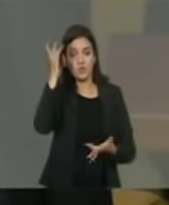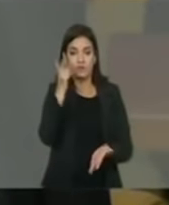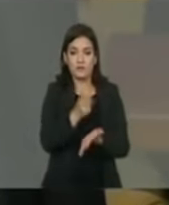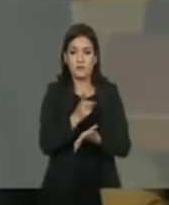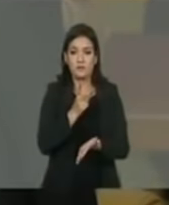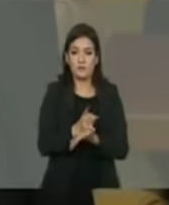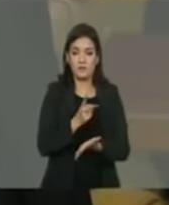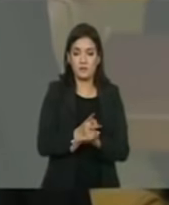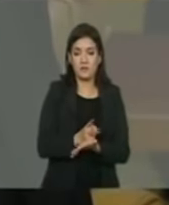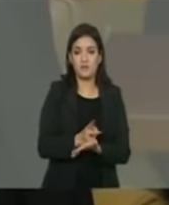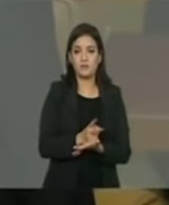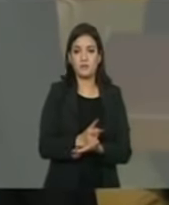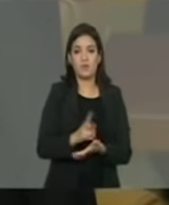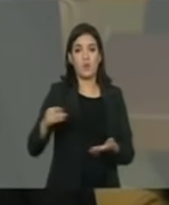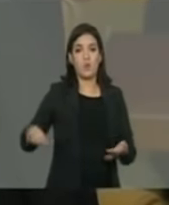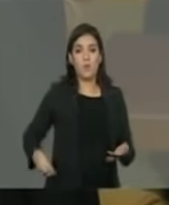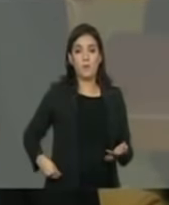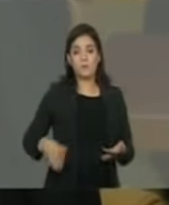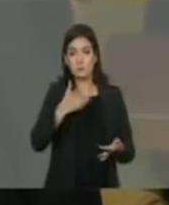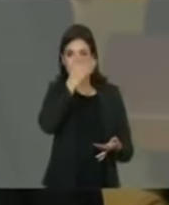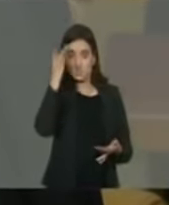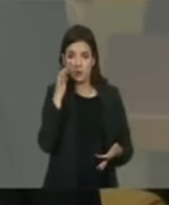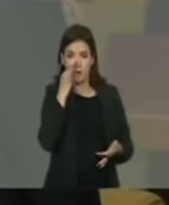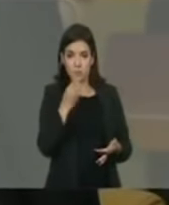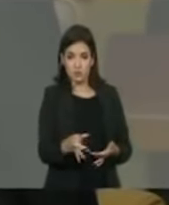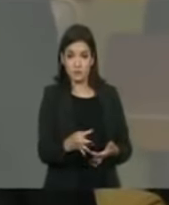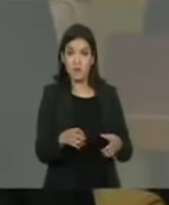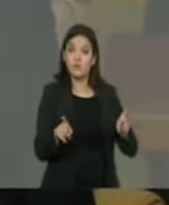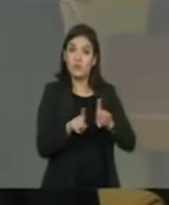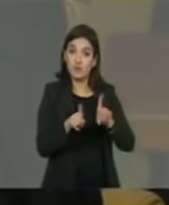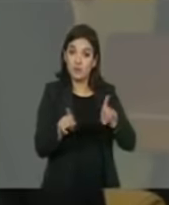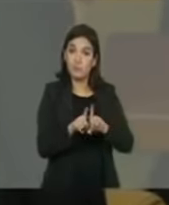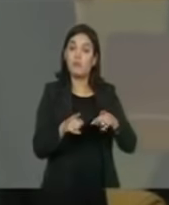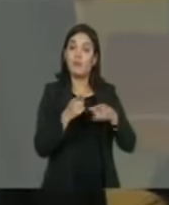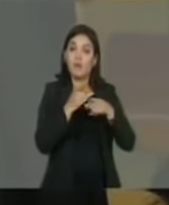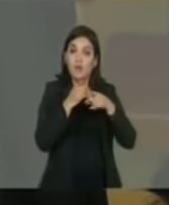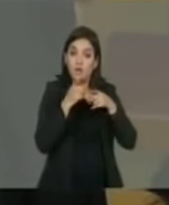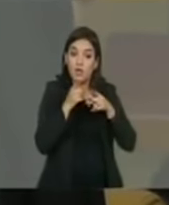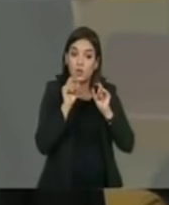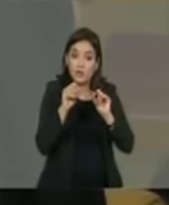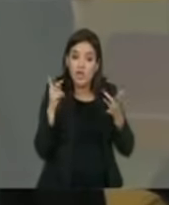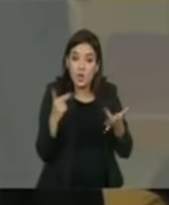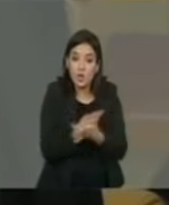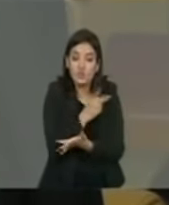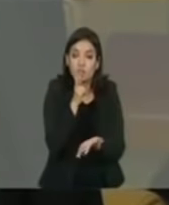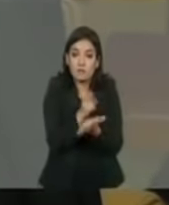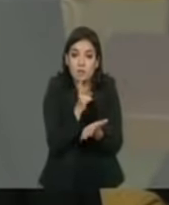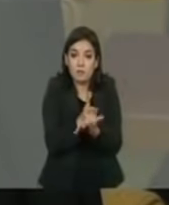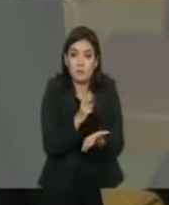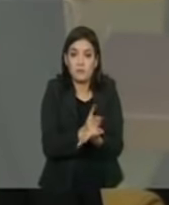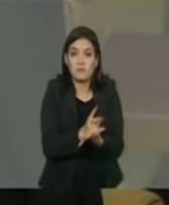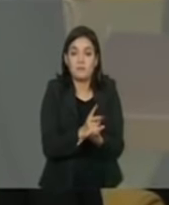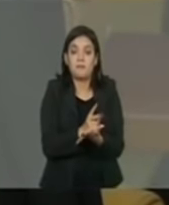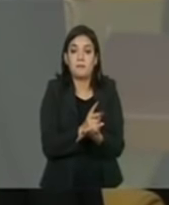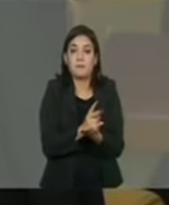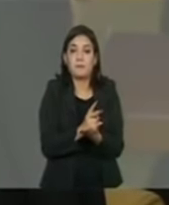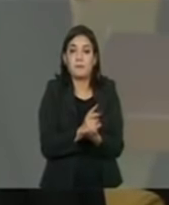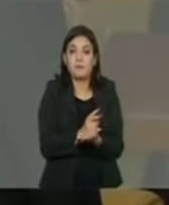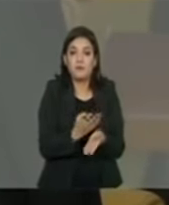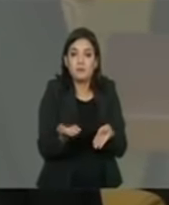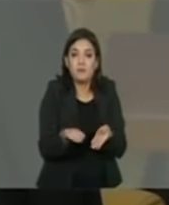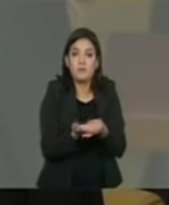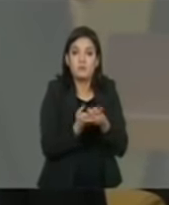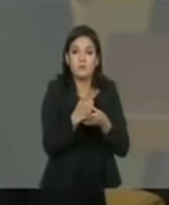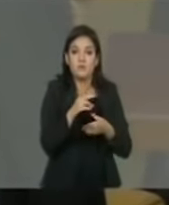a culpabilidade dos acusados e os fatos constitutivo sndk a própria imputação penal perdi nem